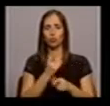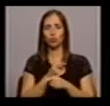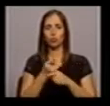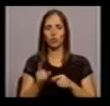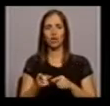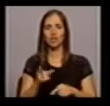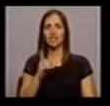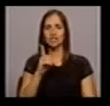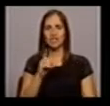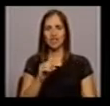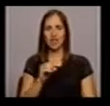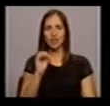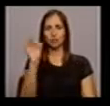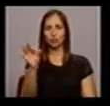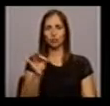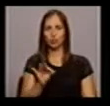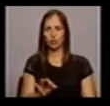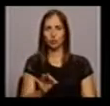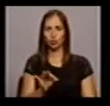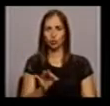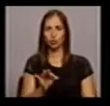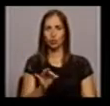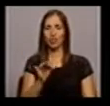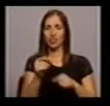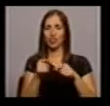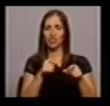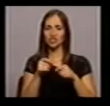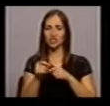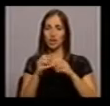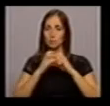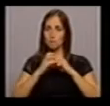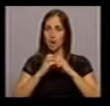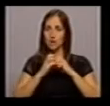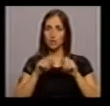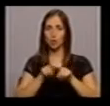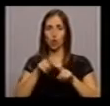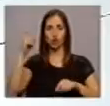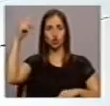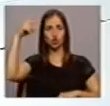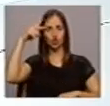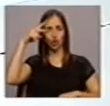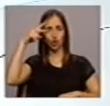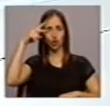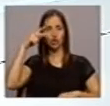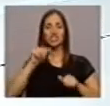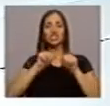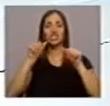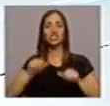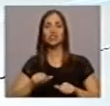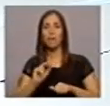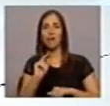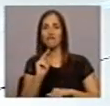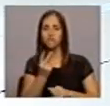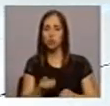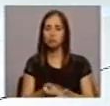de 60% destas estrelas de massa do Sol não formam sistemas binários. E,